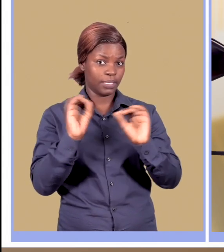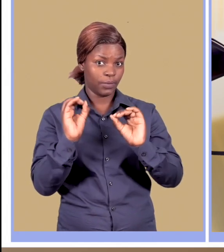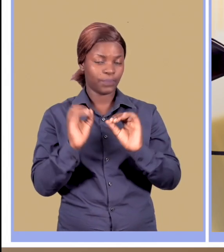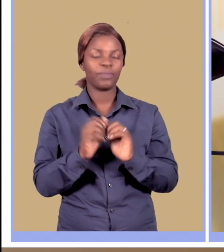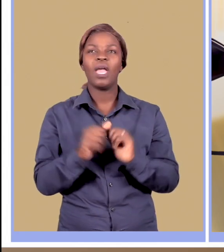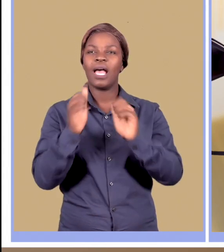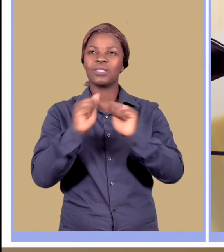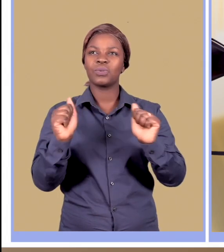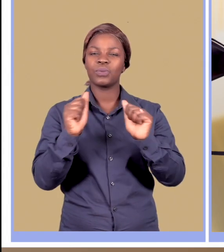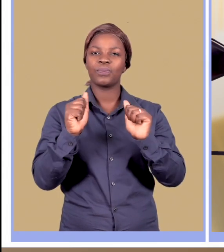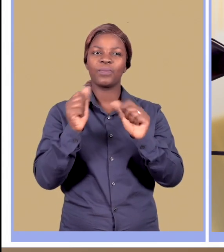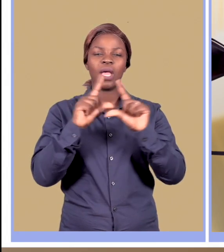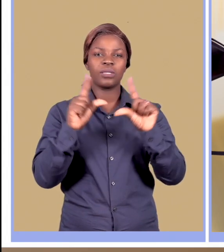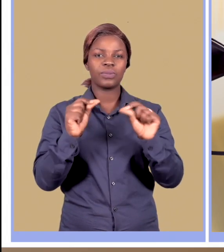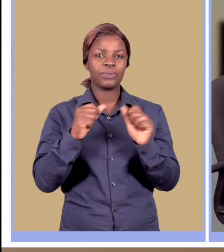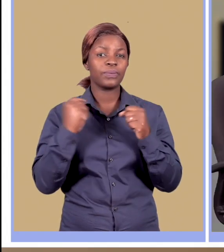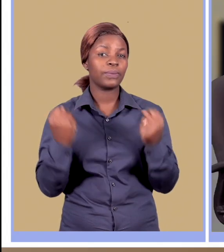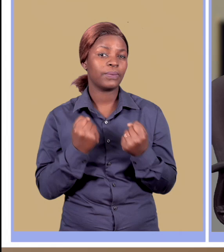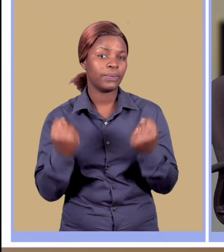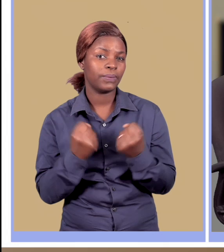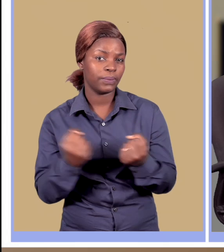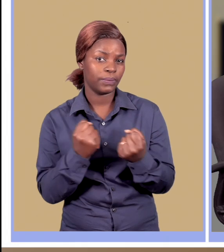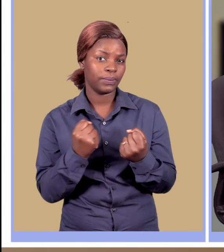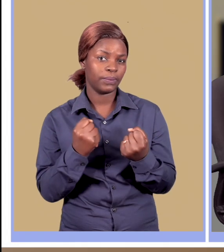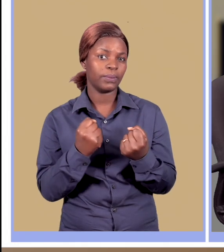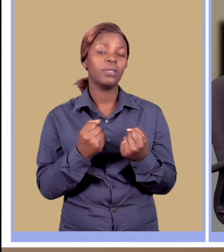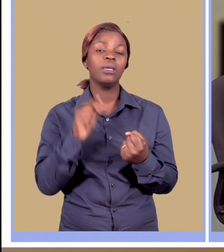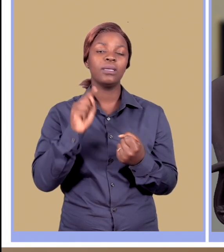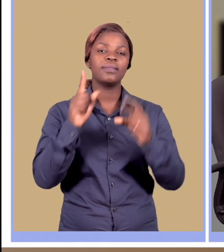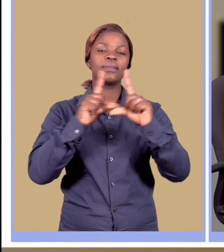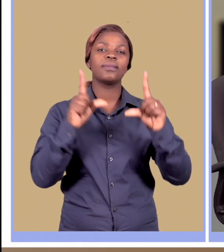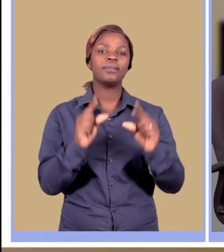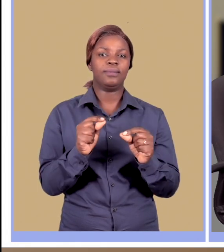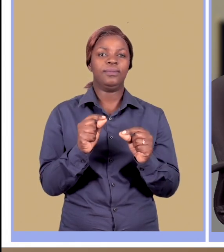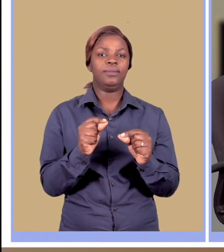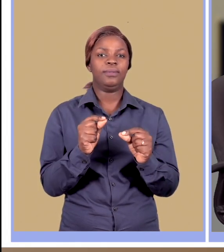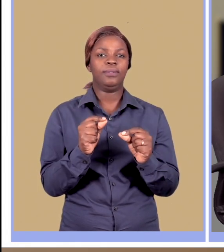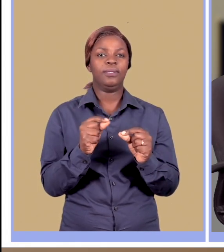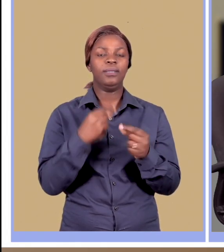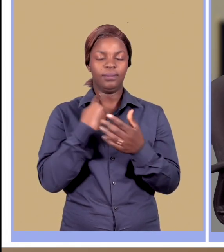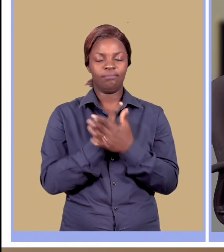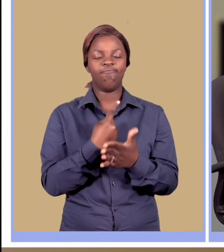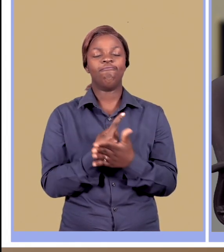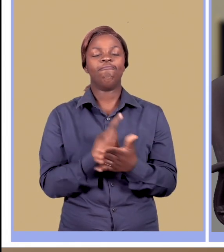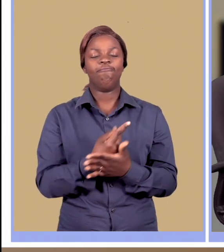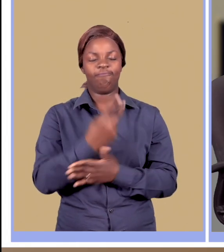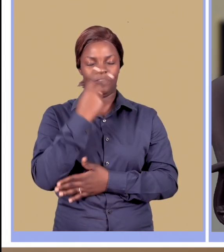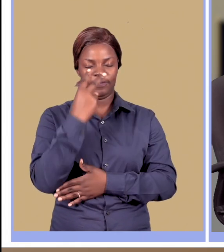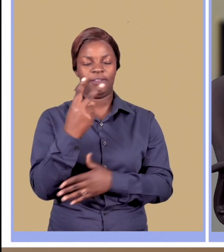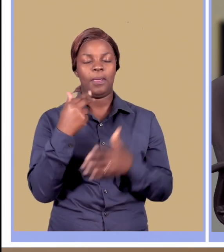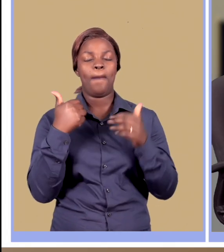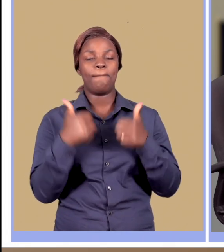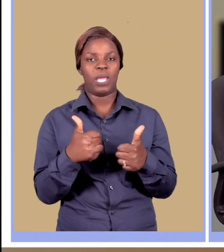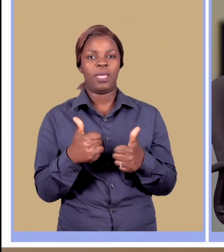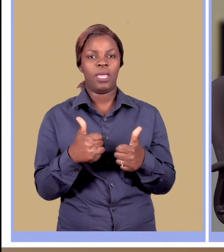mas tem a ver com a situação de emergência, que é também uma das questões que deve ser contemplada para